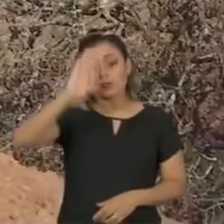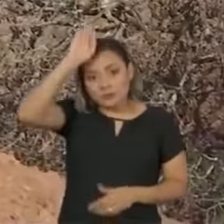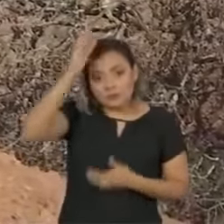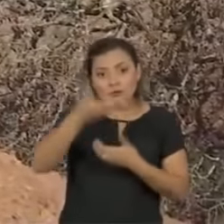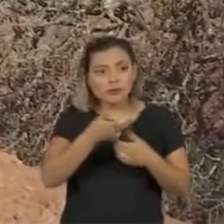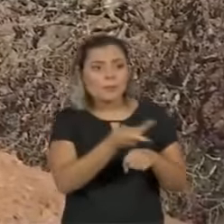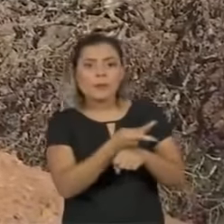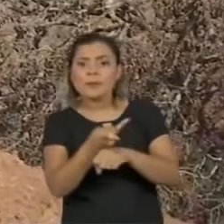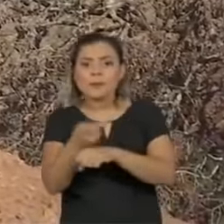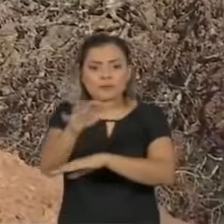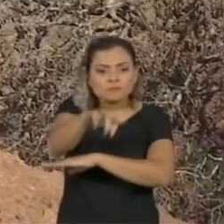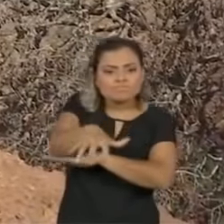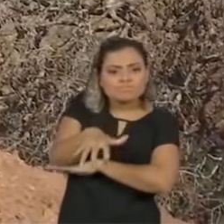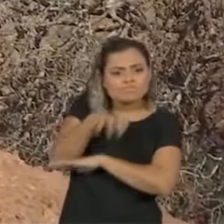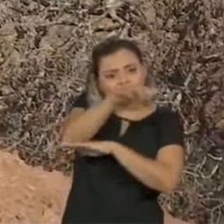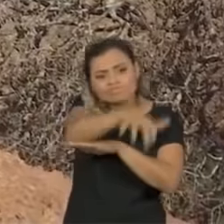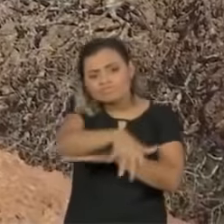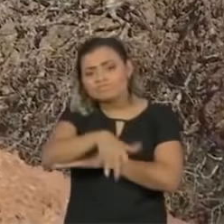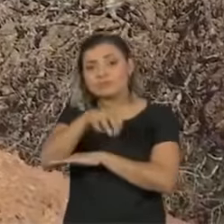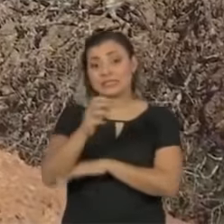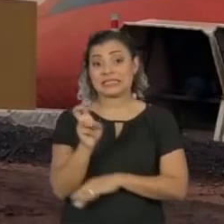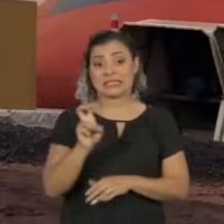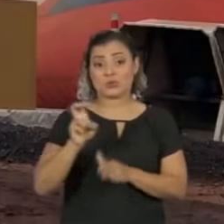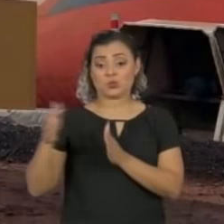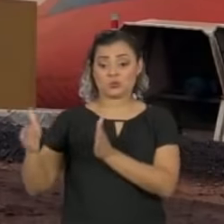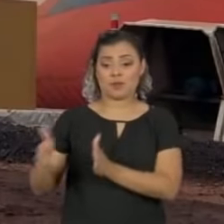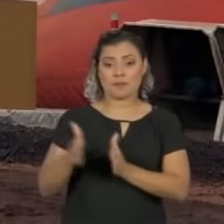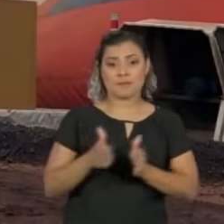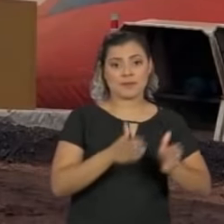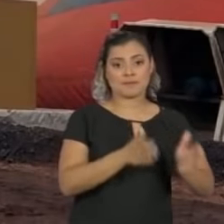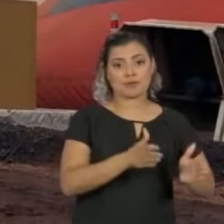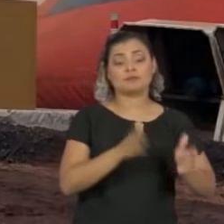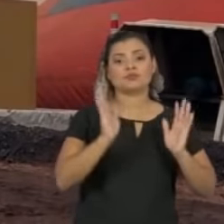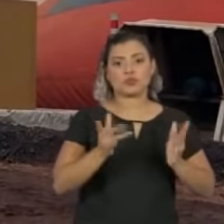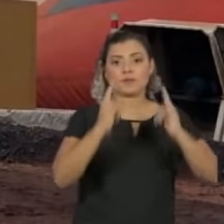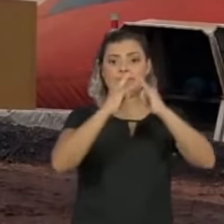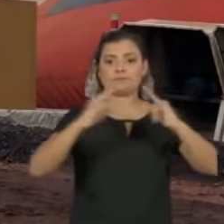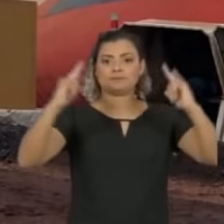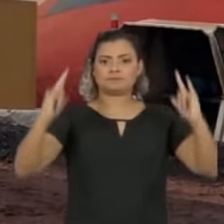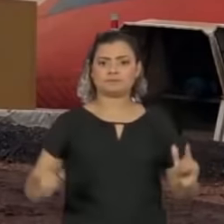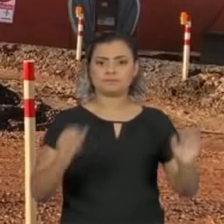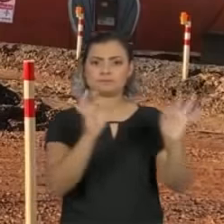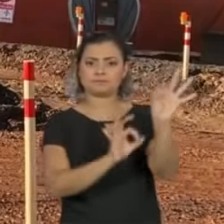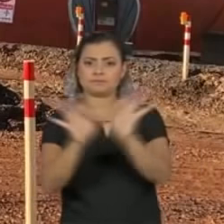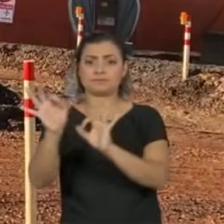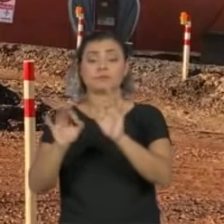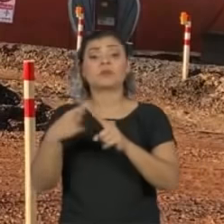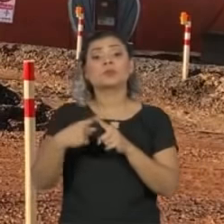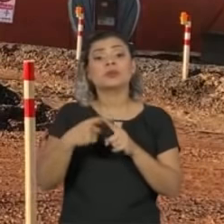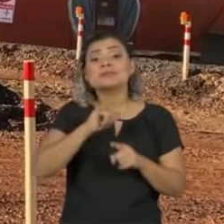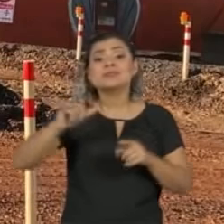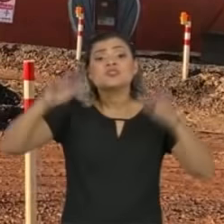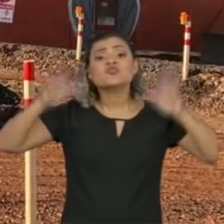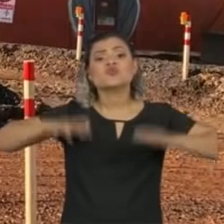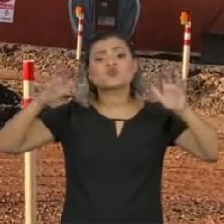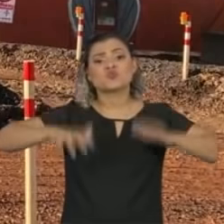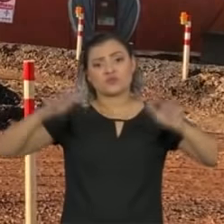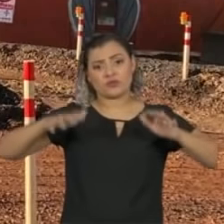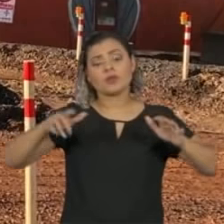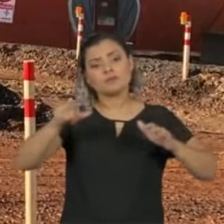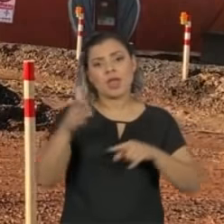fazendo buscas. A operação está na 5ª fase. 2 tendas gigantes foram montadas para permitir o trabalho nos dias